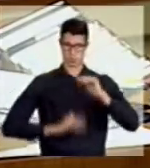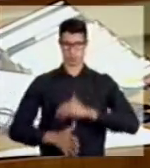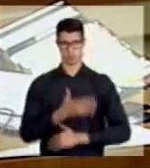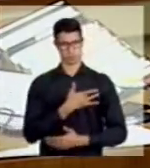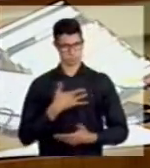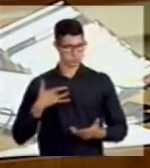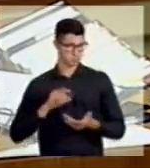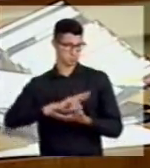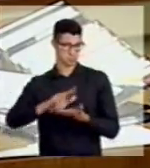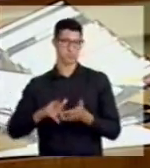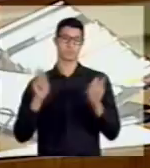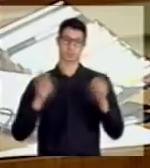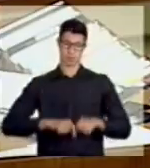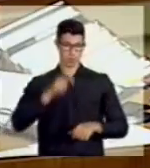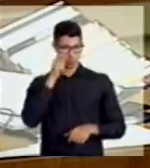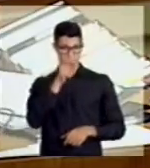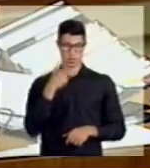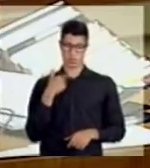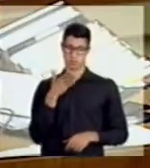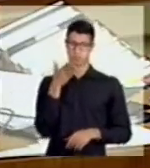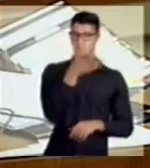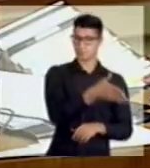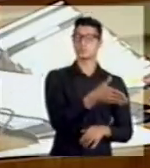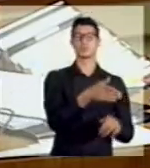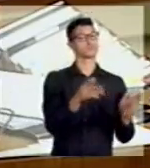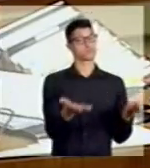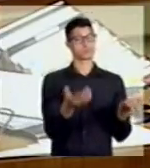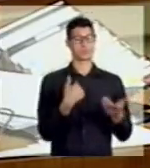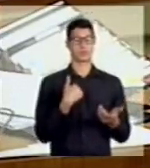o interessado poderá se dirigir ao juízo e,